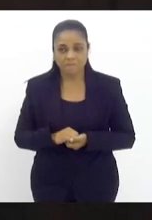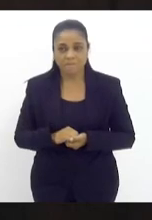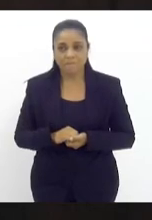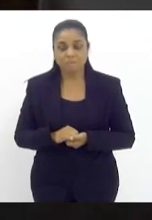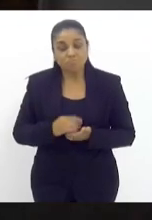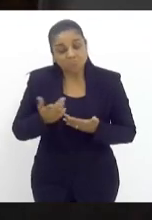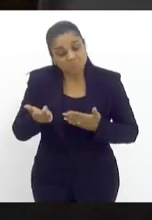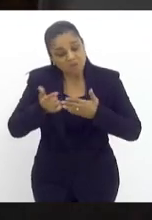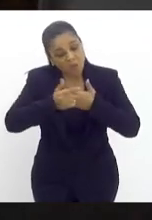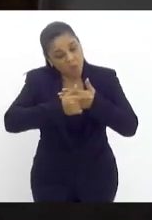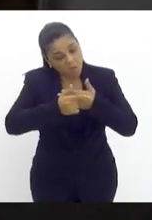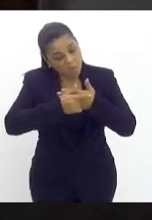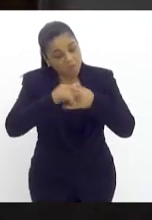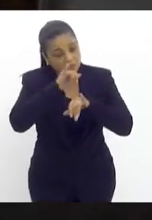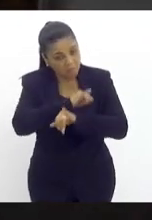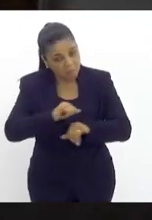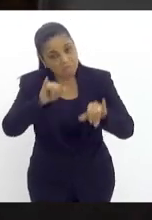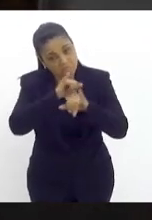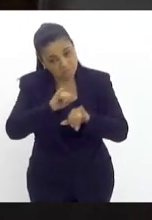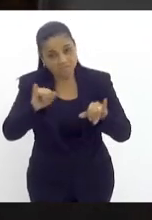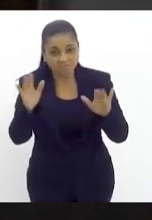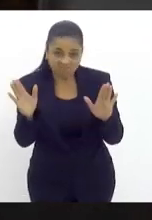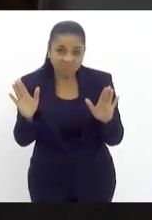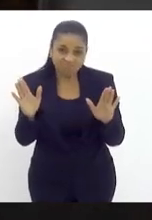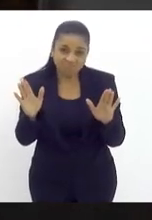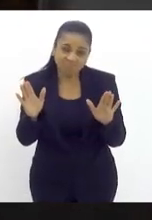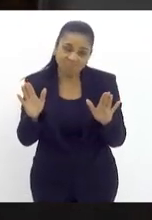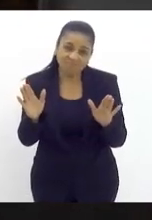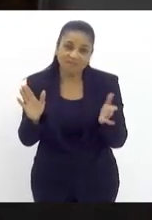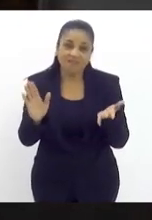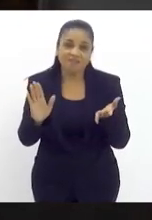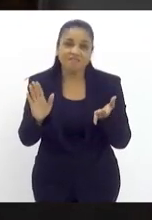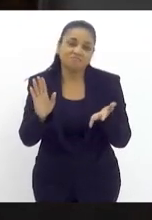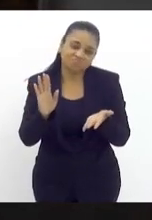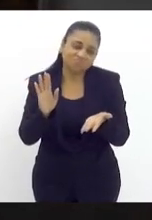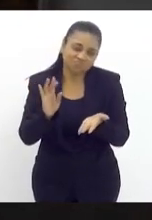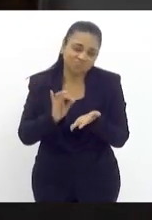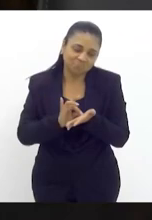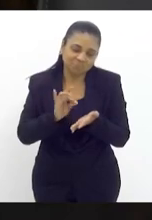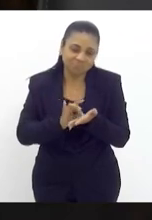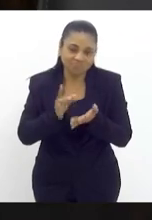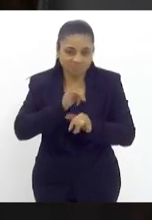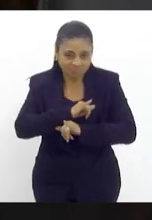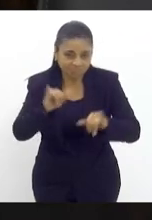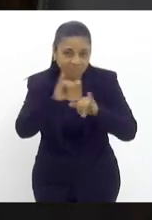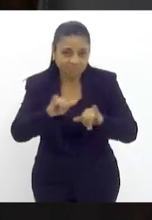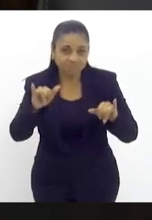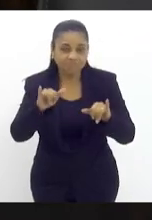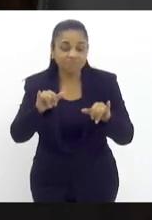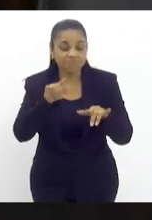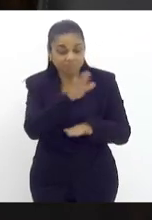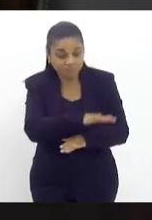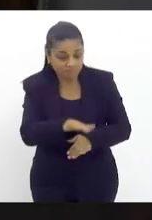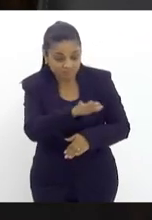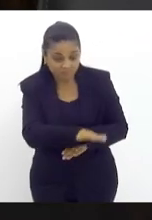Esse é o papel da mídia, né? A gente sabe, a mídia vai fazer isso. Mas se essa criança,